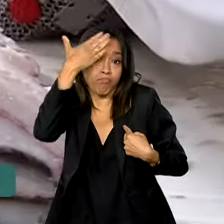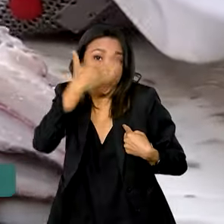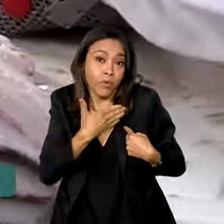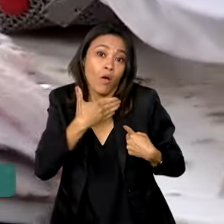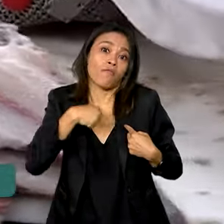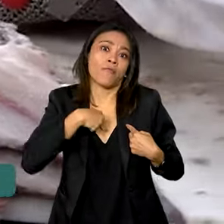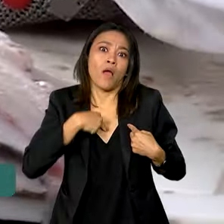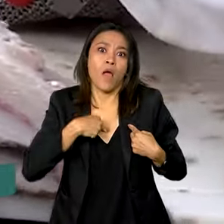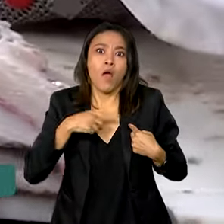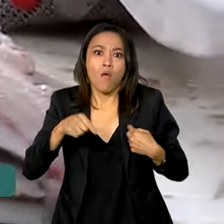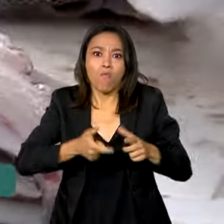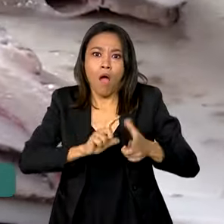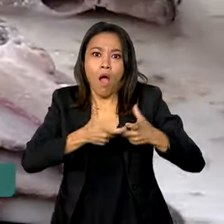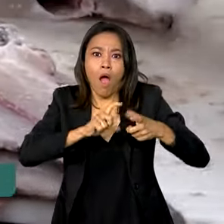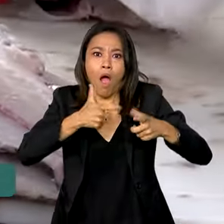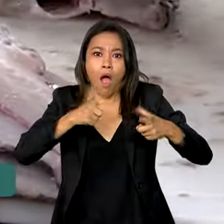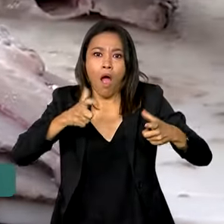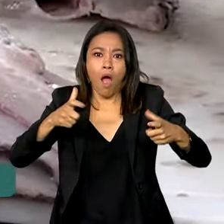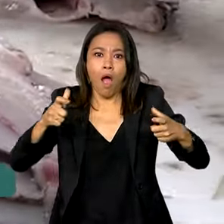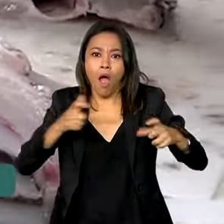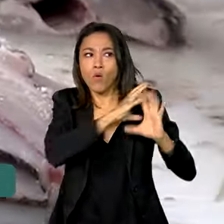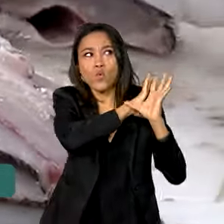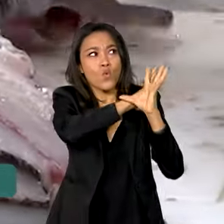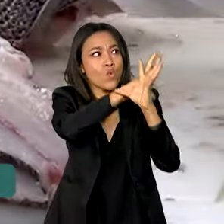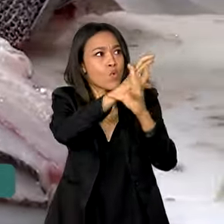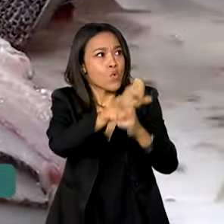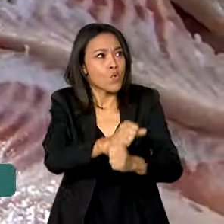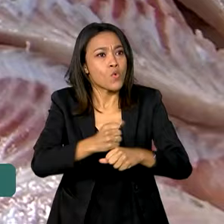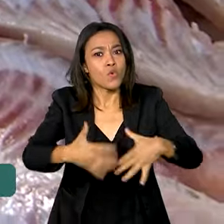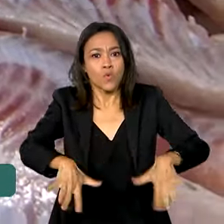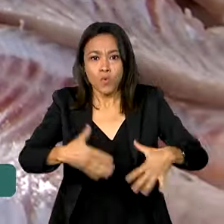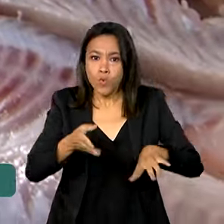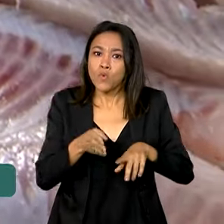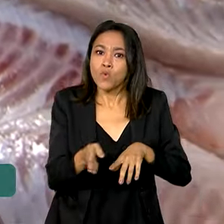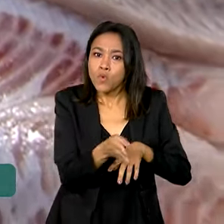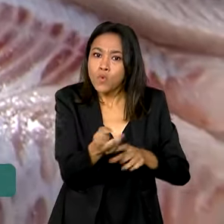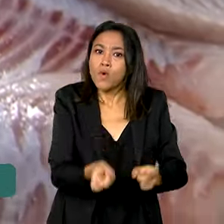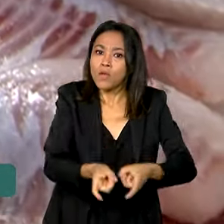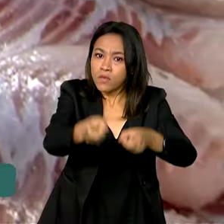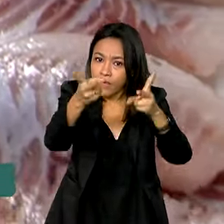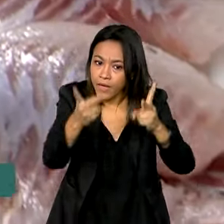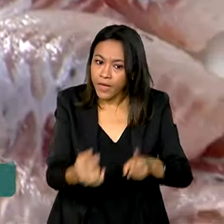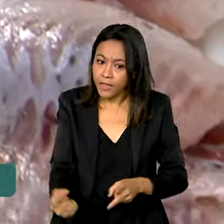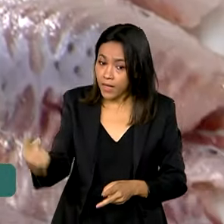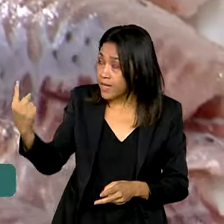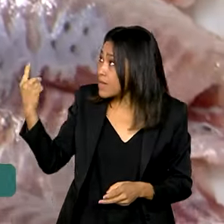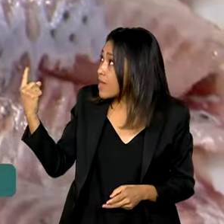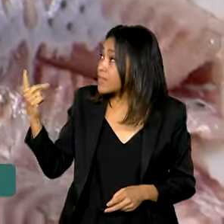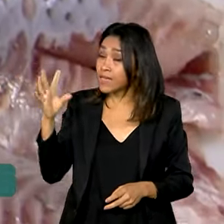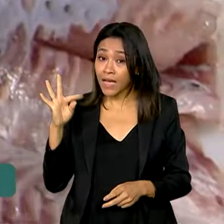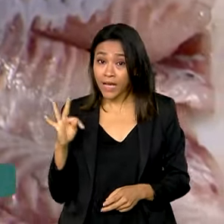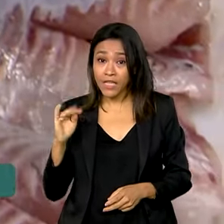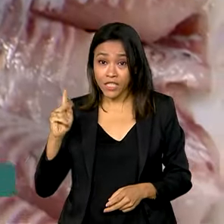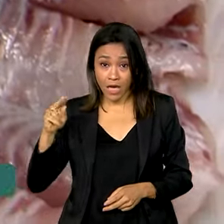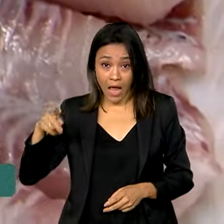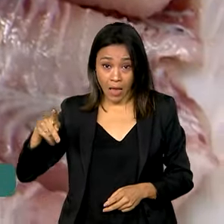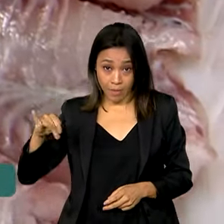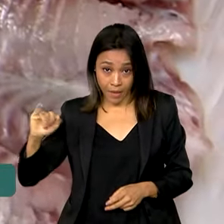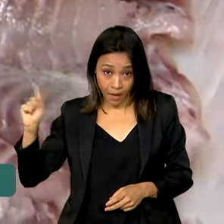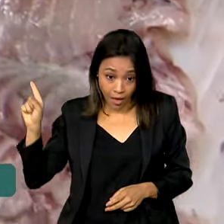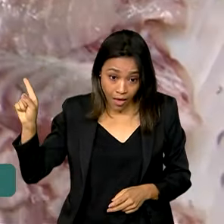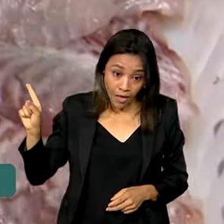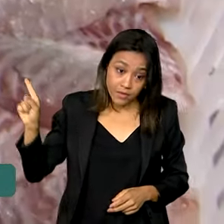crescimento constante nos últimos anos no segmento. E os filés de tilápia frescos ou